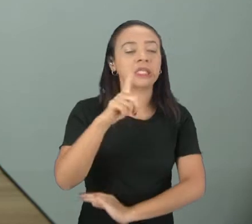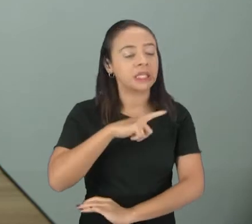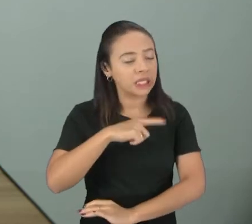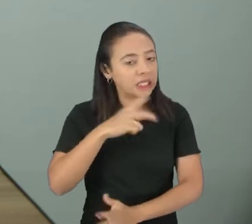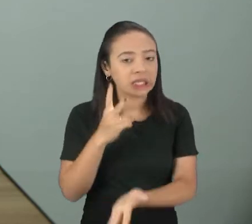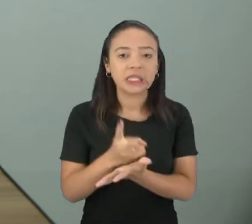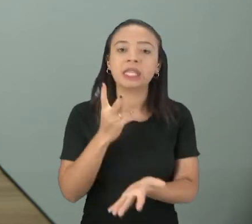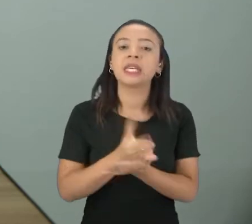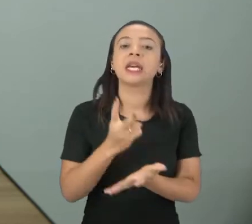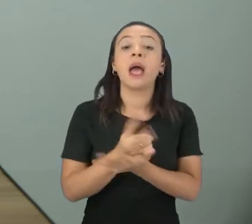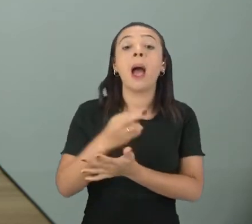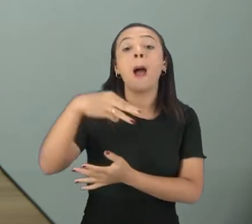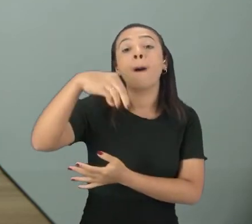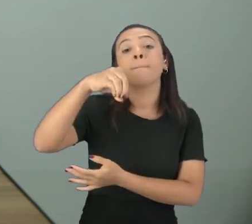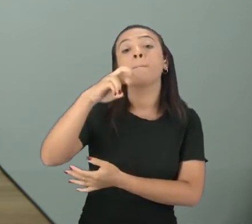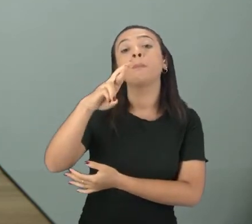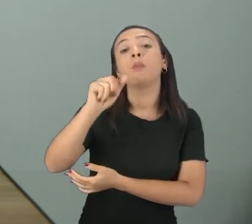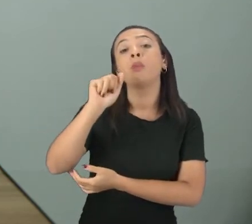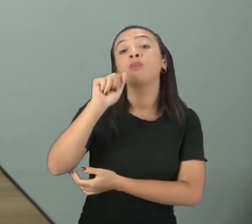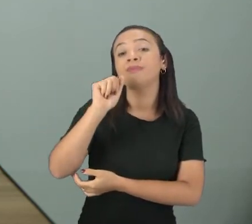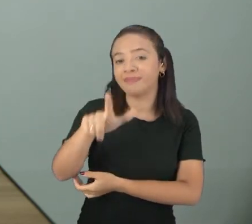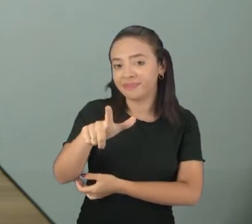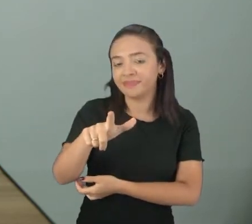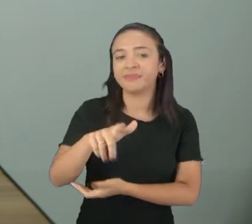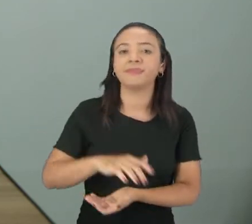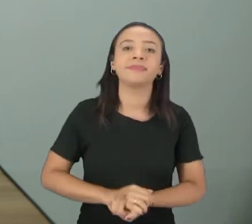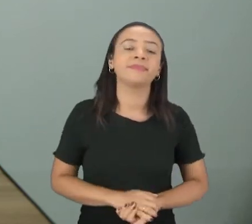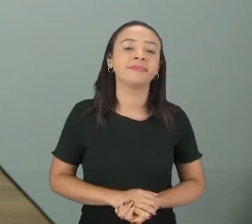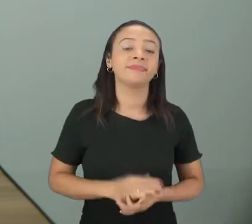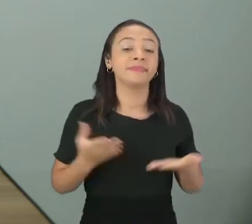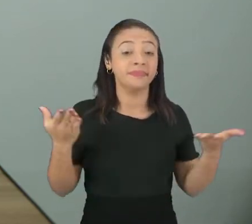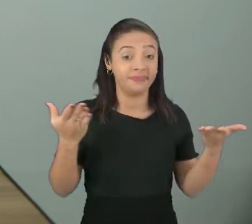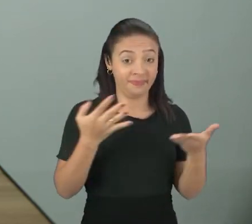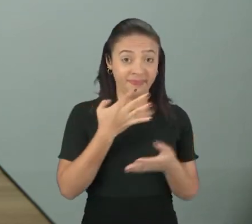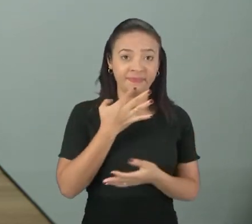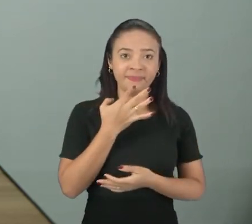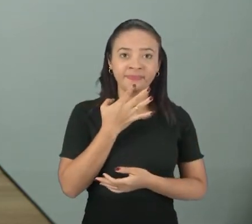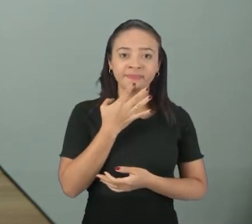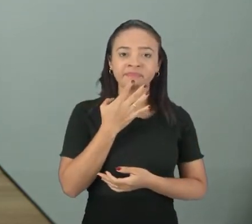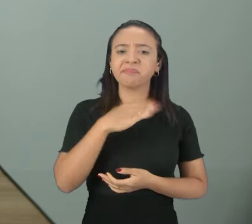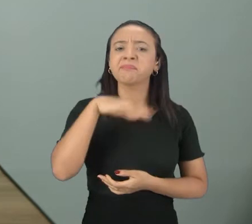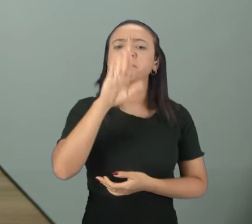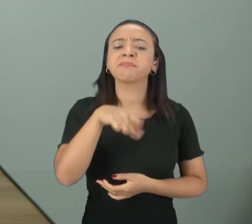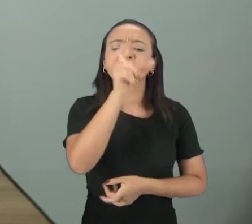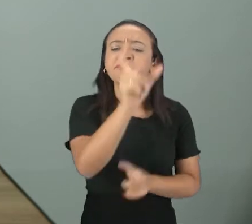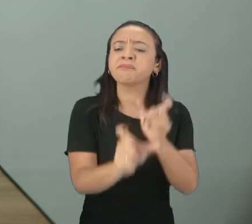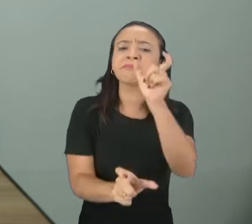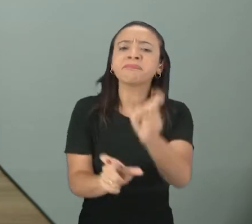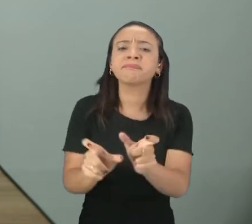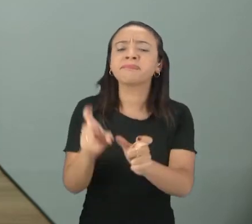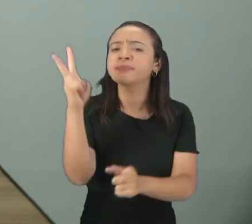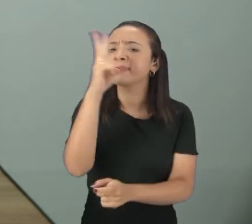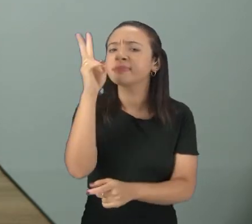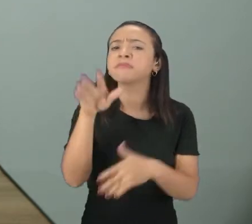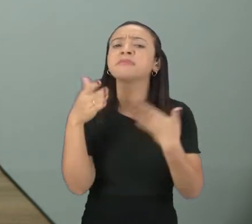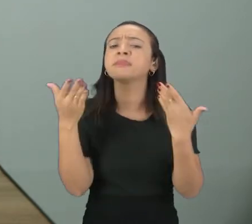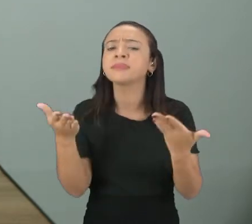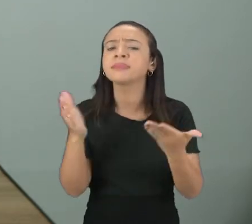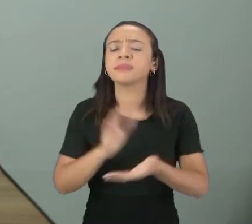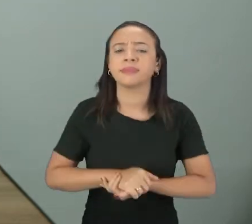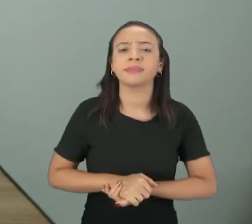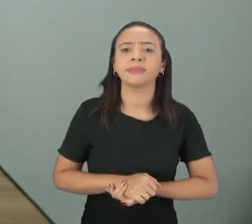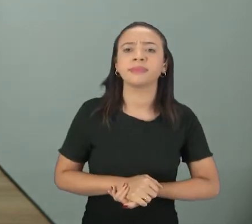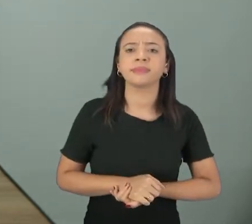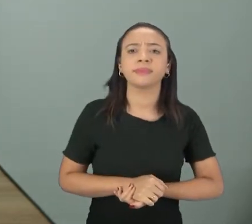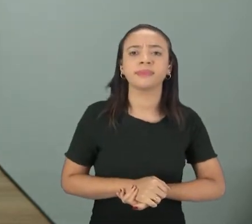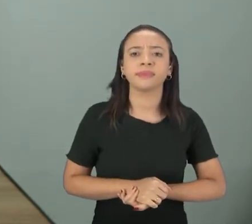ter a moral, né? E aqui nós vamos ver, né, quem são os personagens dessa história. Então,